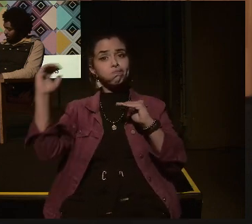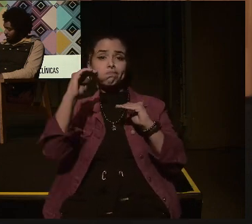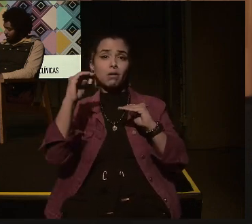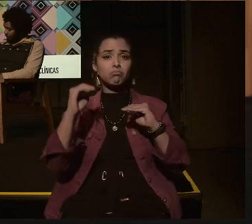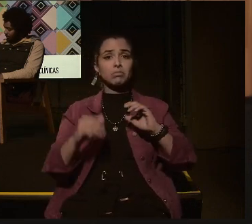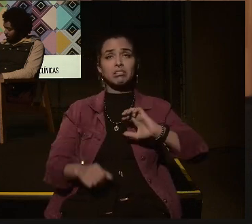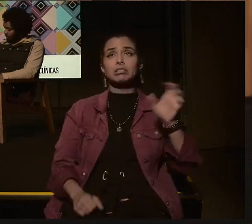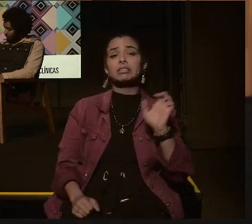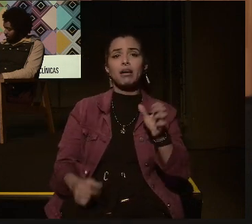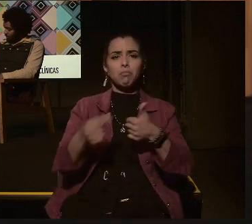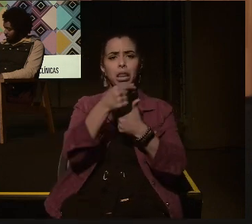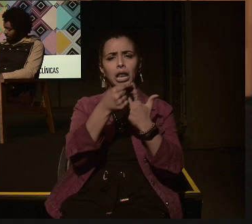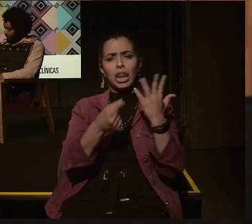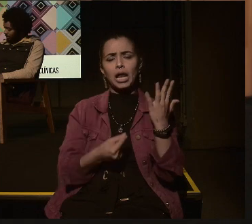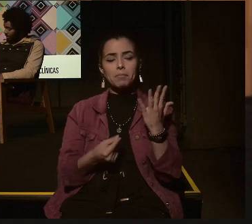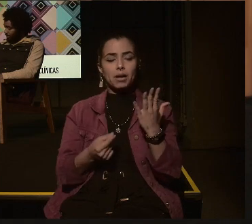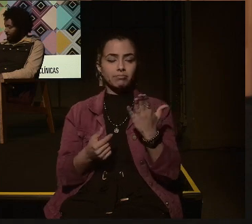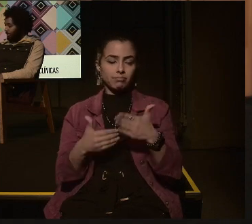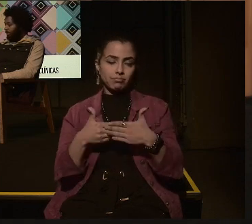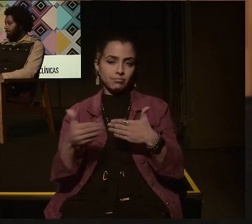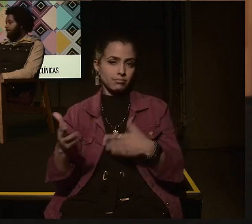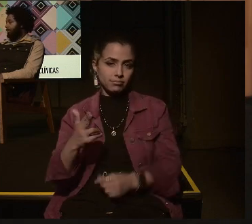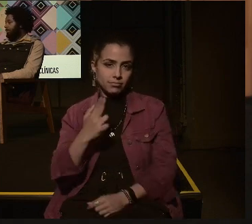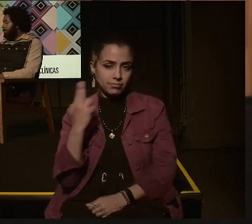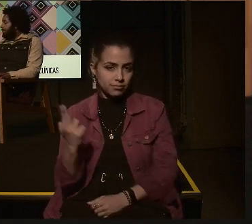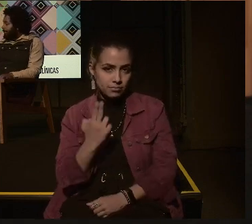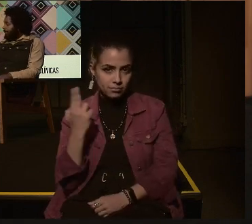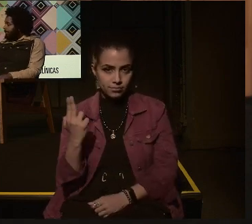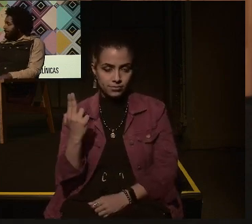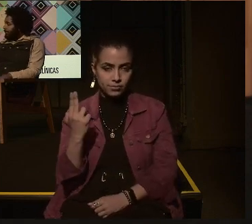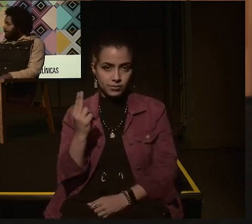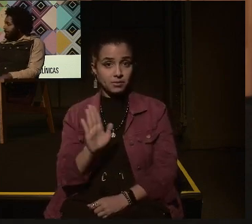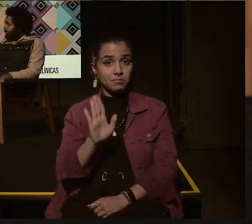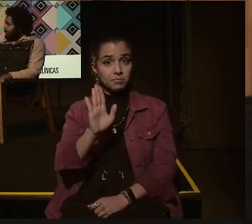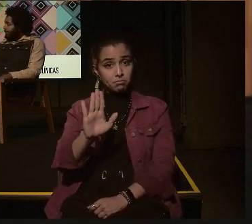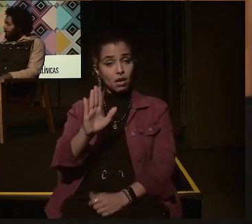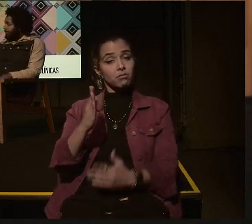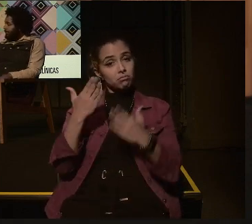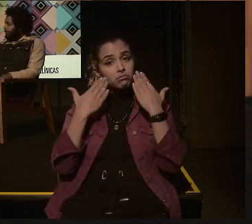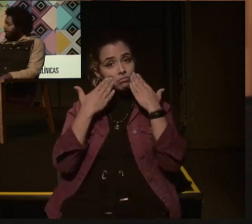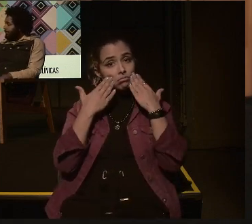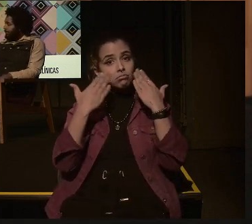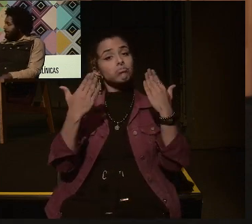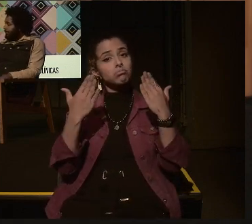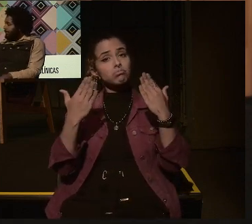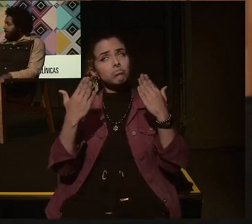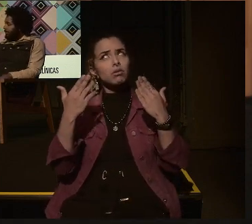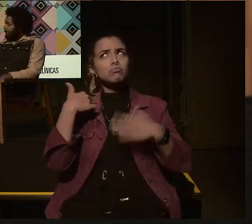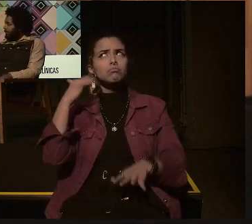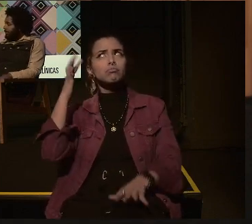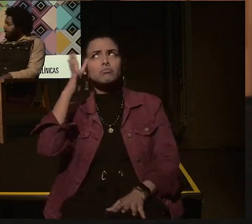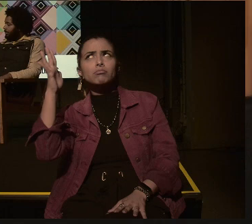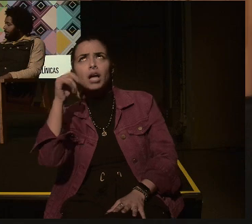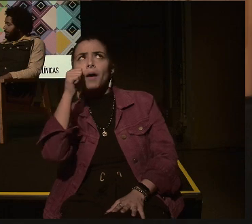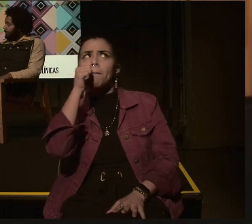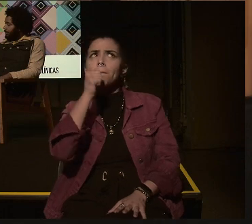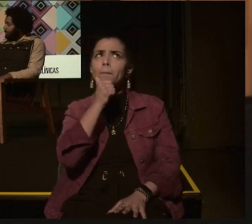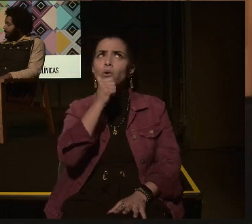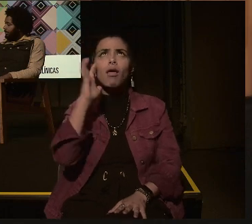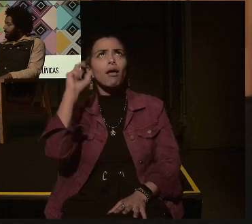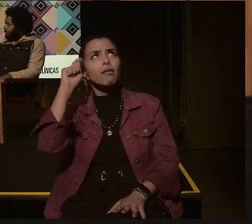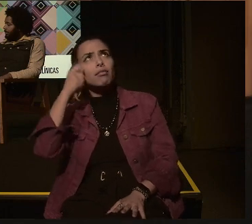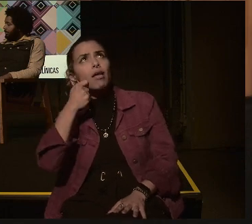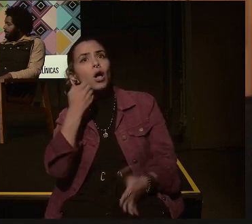esquerda, super tatatá, não era essa a questão. Mas que está ali fazendo par com a mulher negra que ganha um terço dele, mas a questão